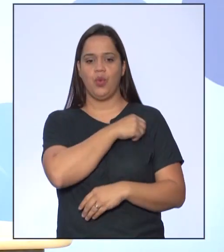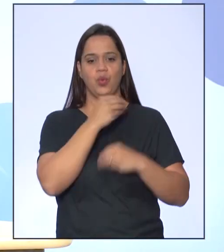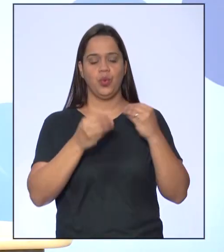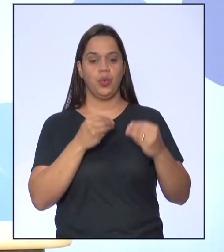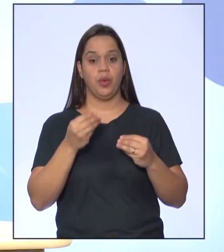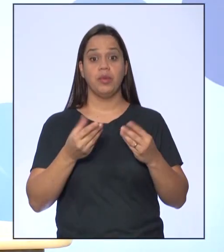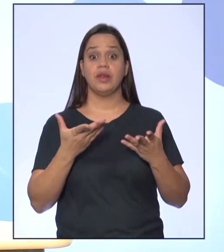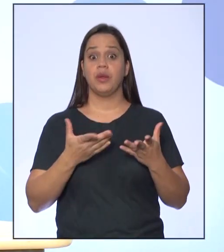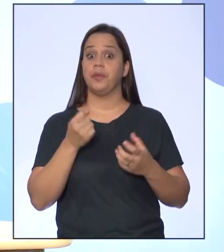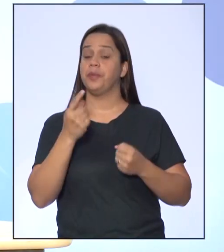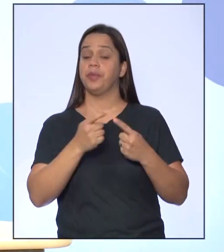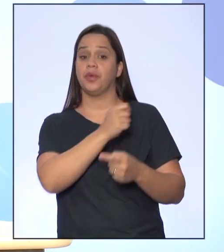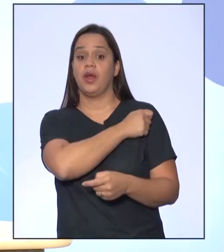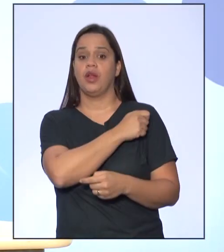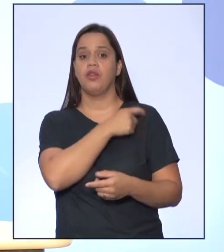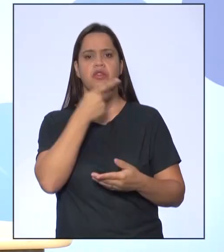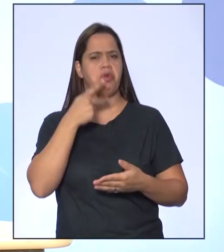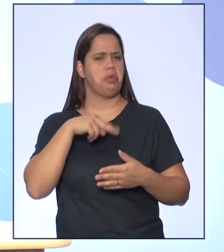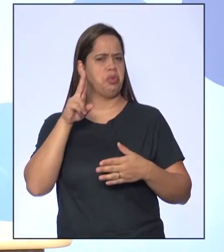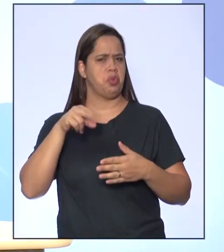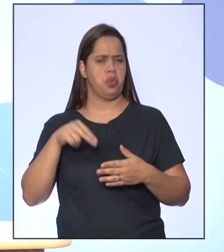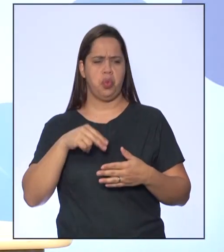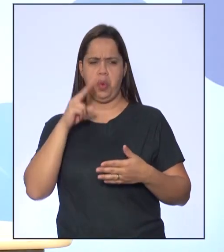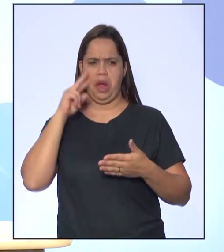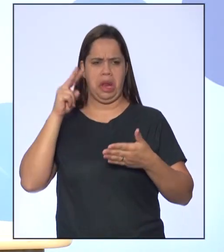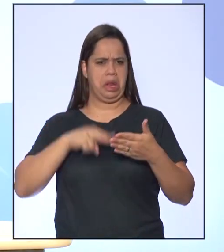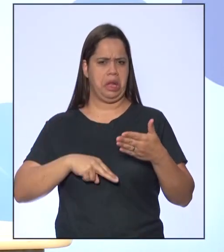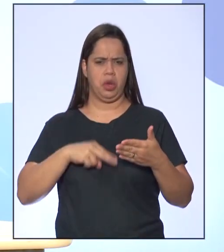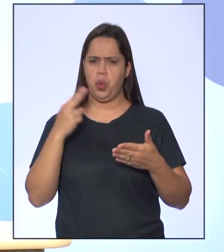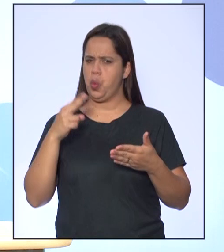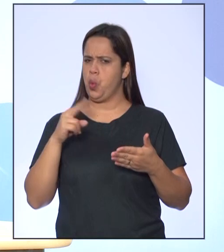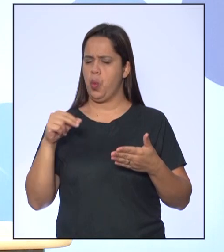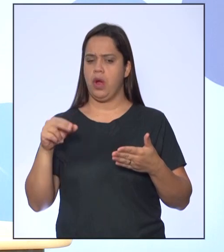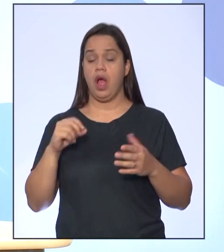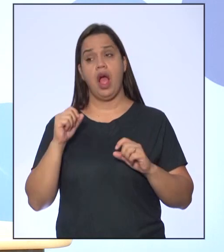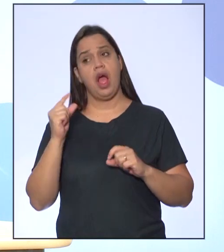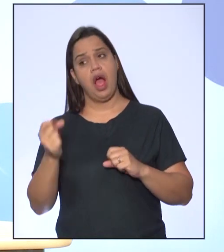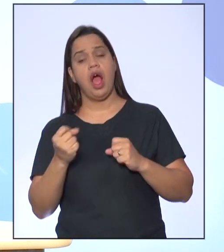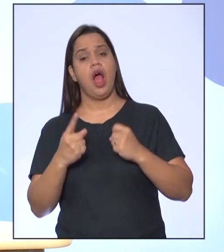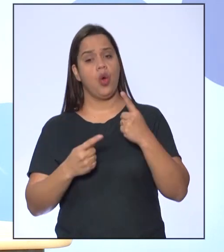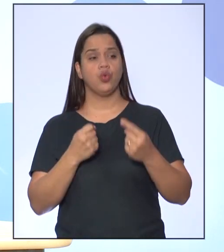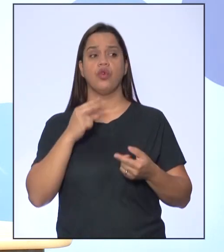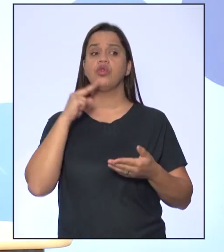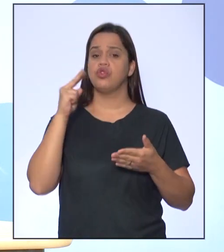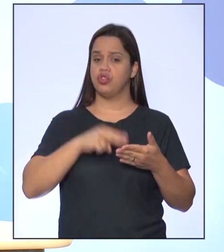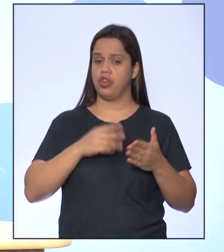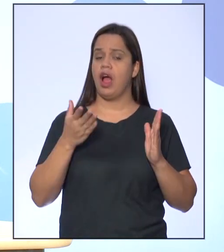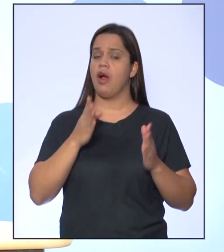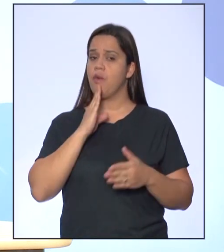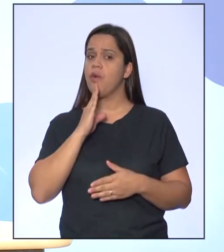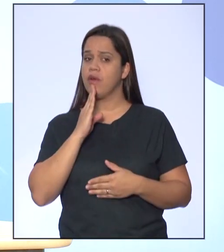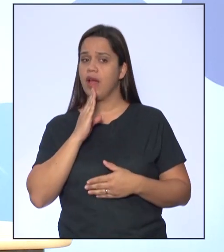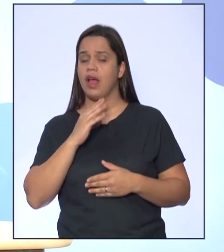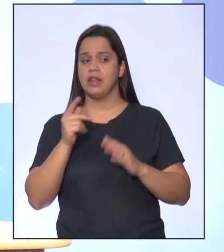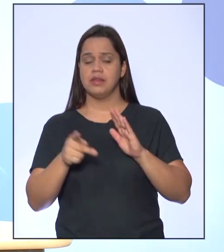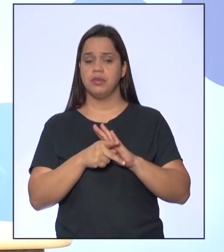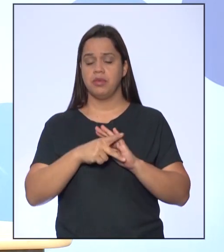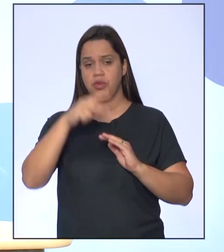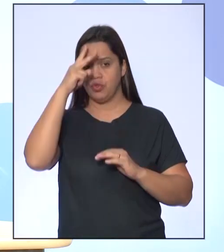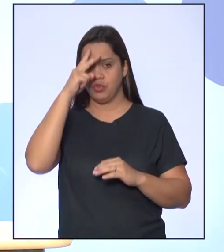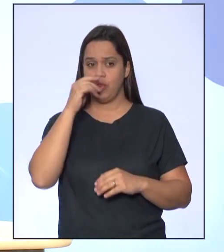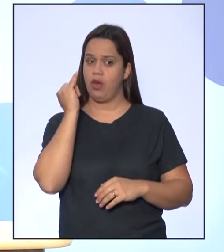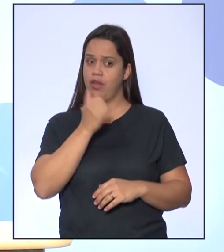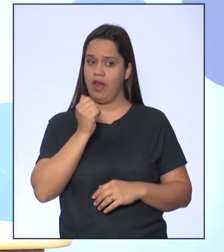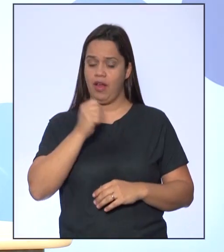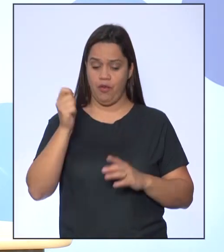Alguns dizem que nunca leram fábulas. Poucos dizem que sim, que conhecem fábulas. Aí eles explicam